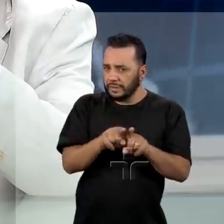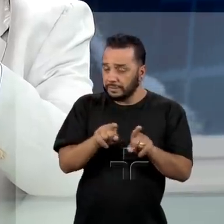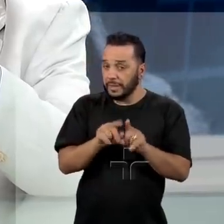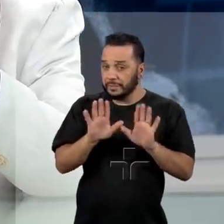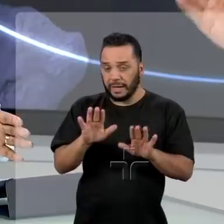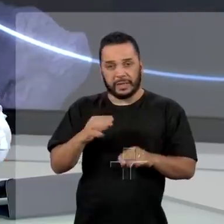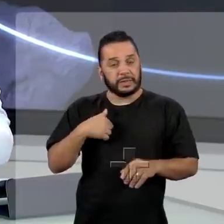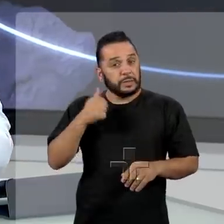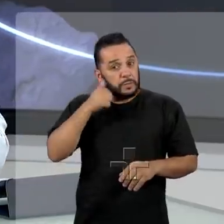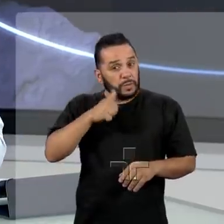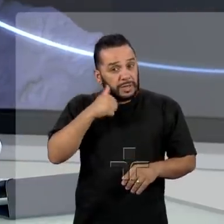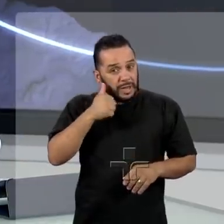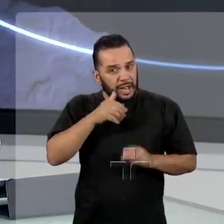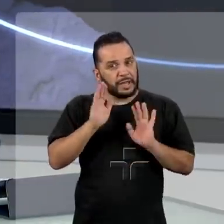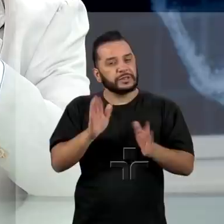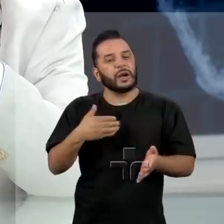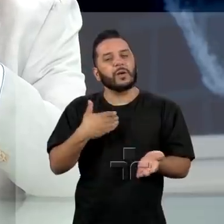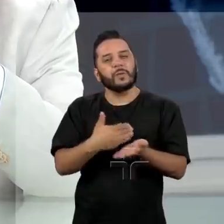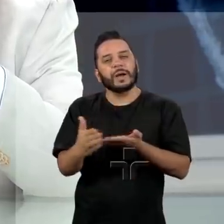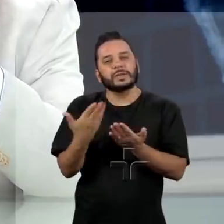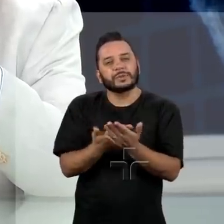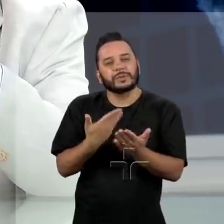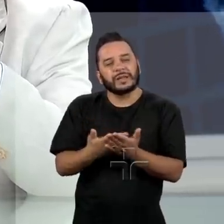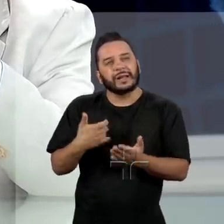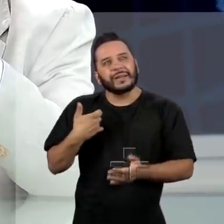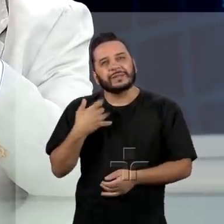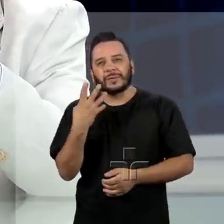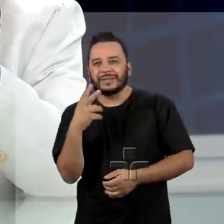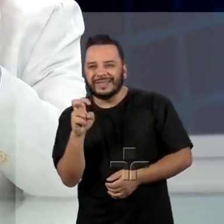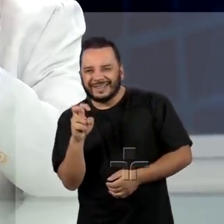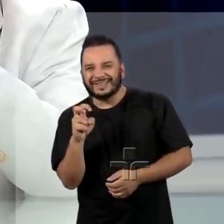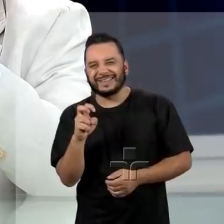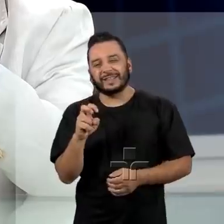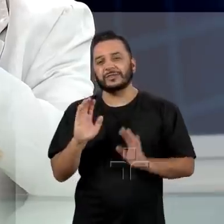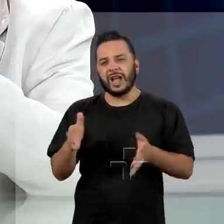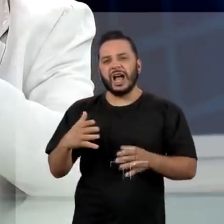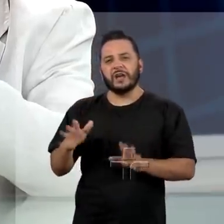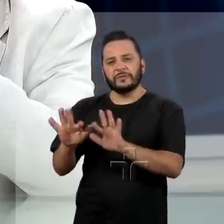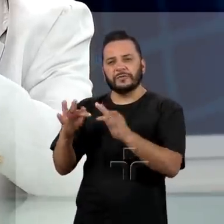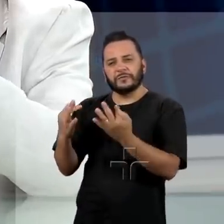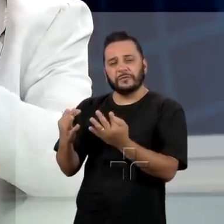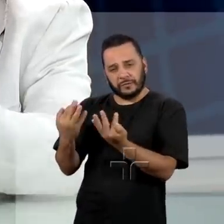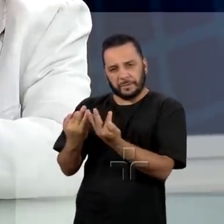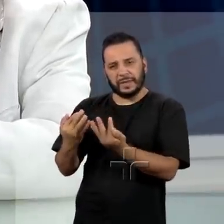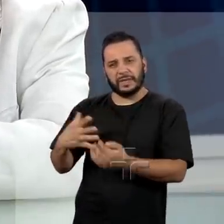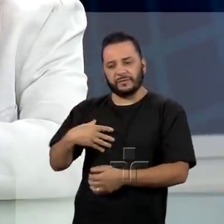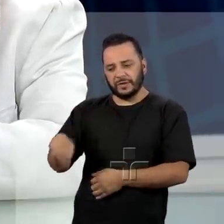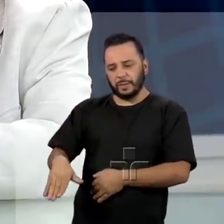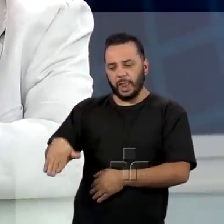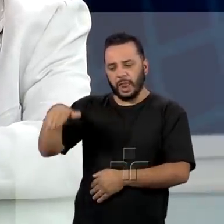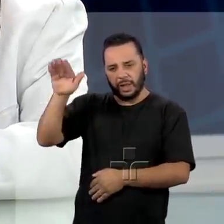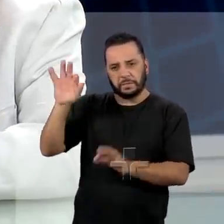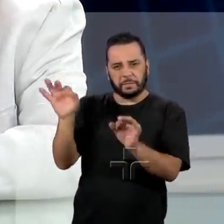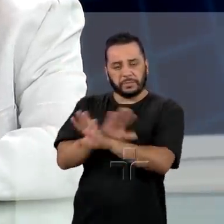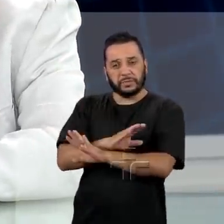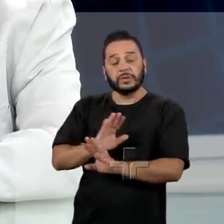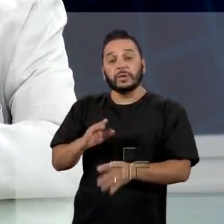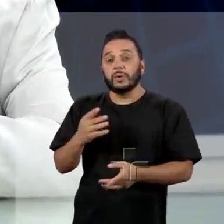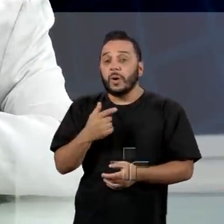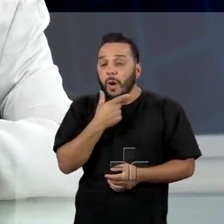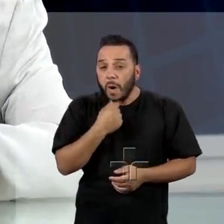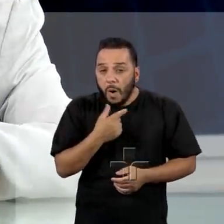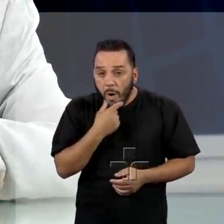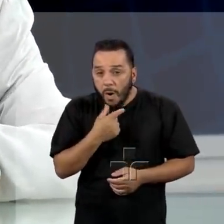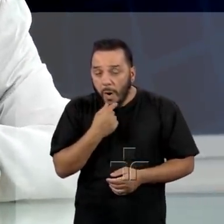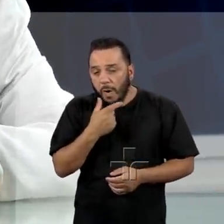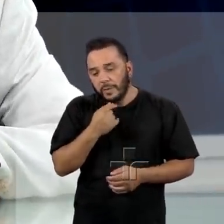de repente, aos 45 anos, voltavam para a faculdade, os filhos cresciam, e os homens normalmente não chegavam a isso porque iam a